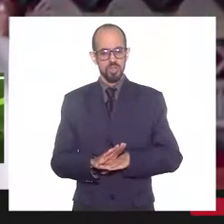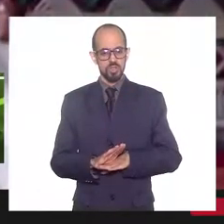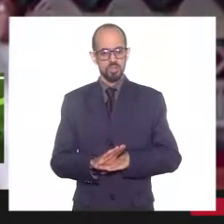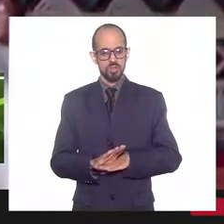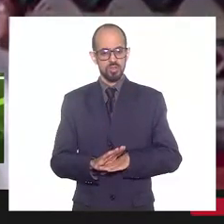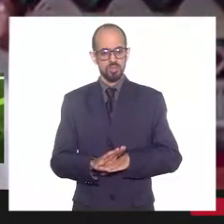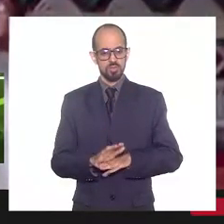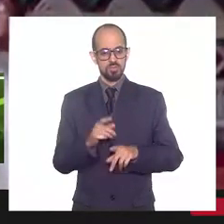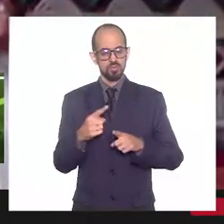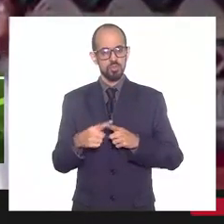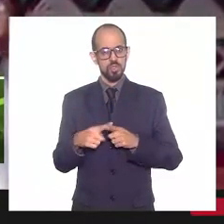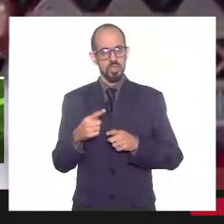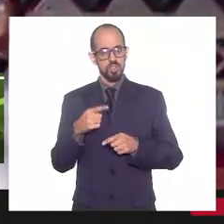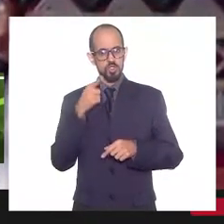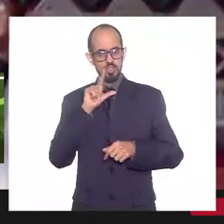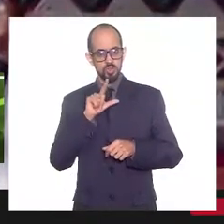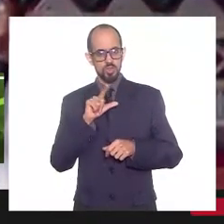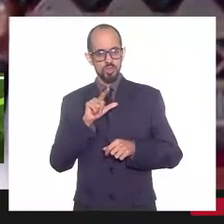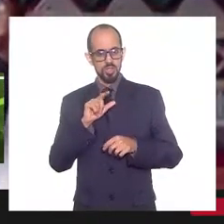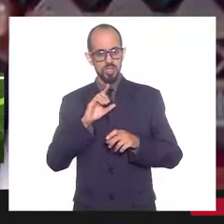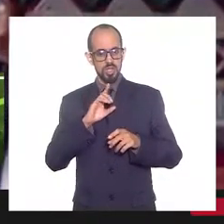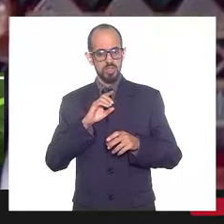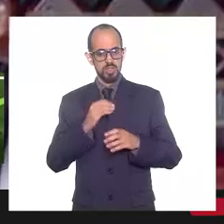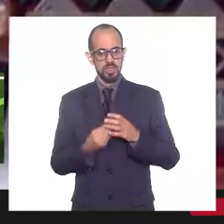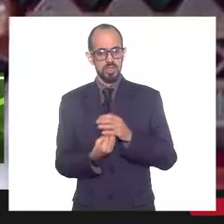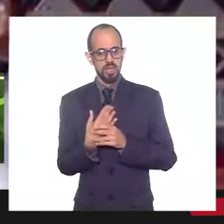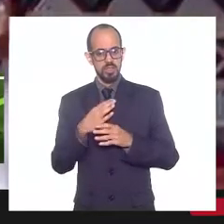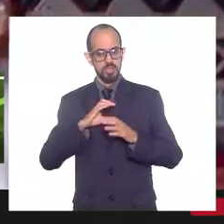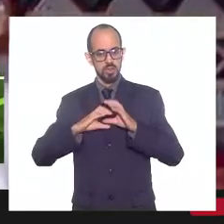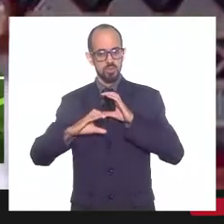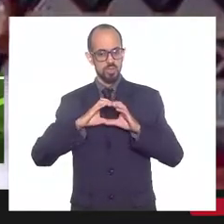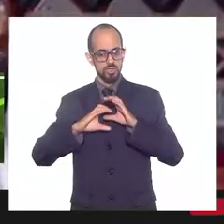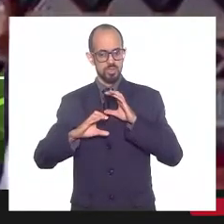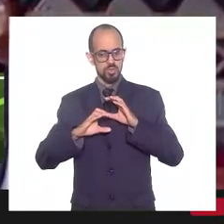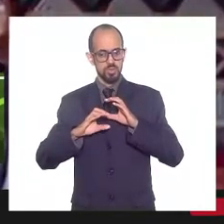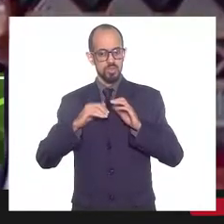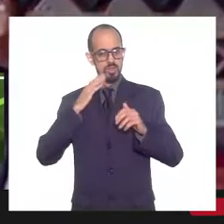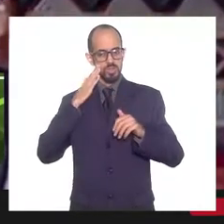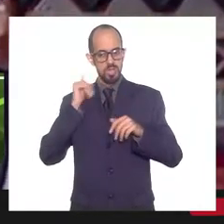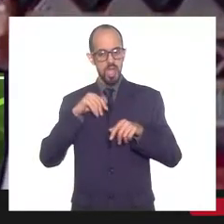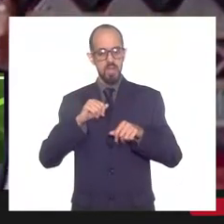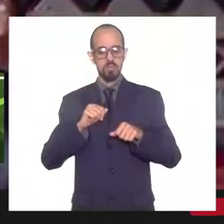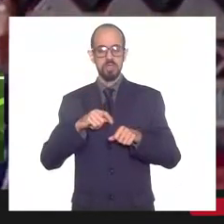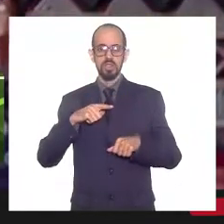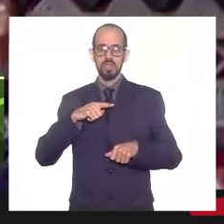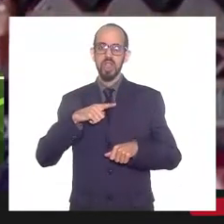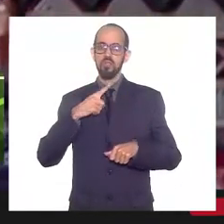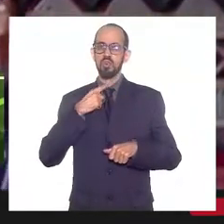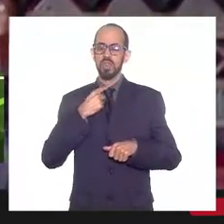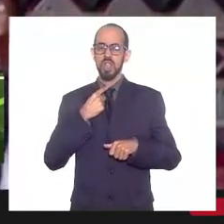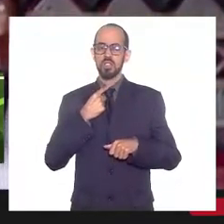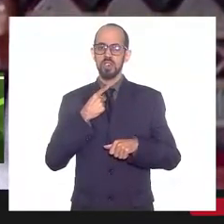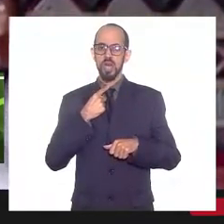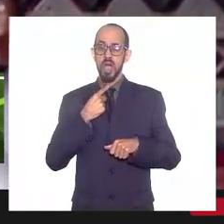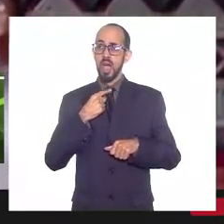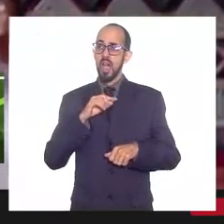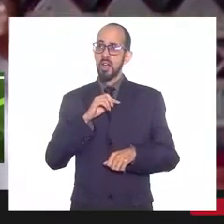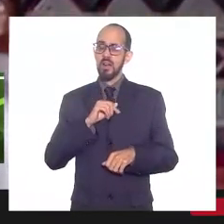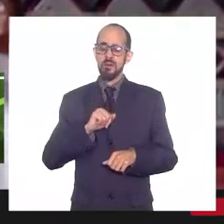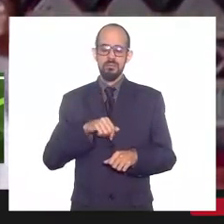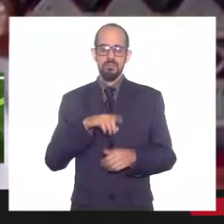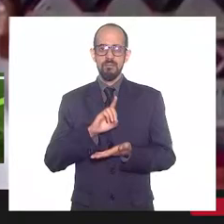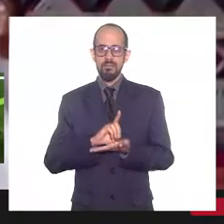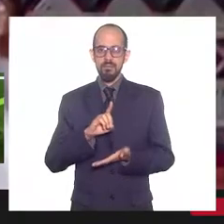para que a gente possa fazer essa interlocução a gente sabe da Boa Vontade na por exemplo da Doutora